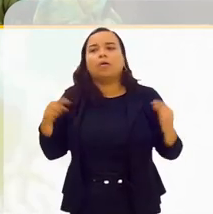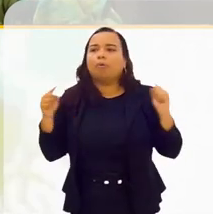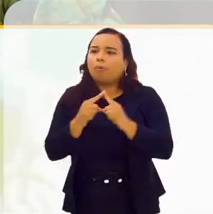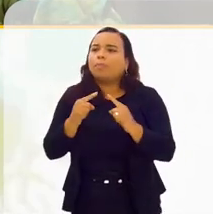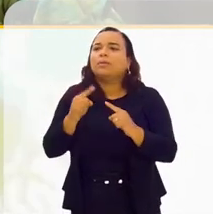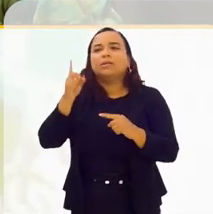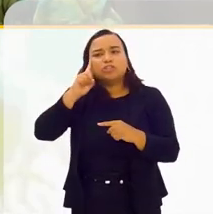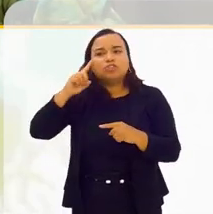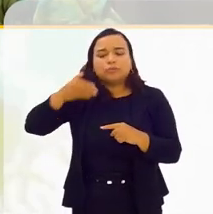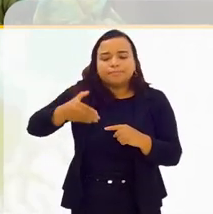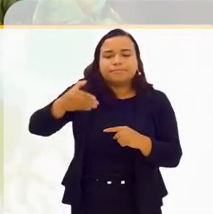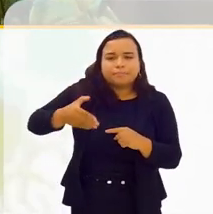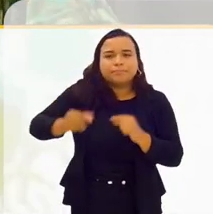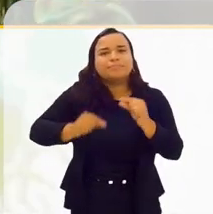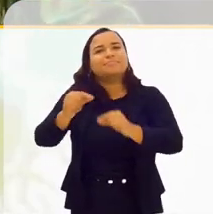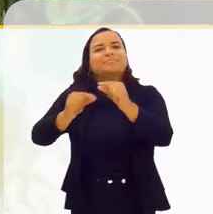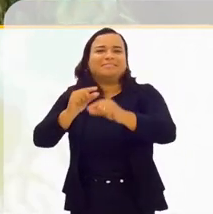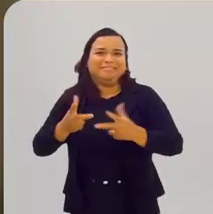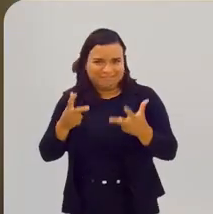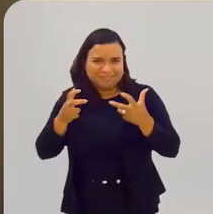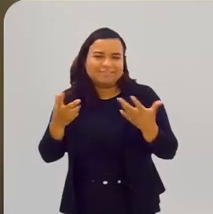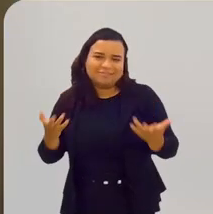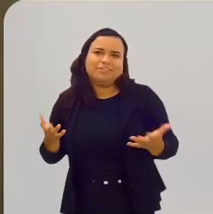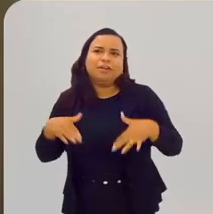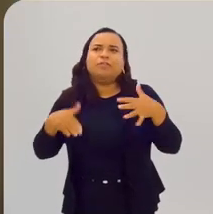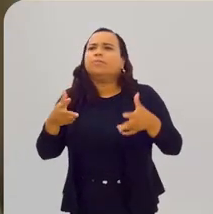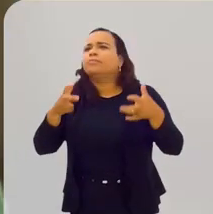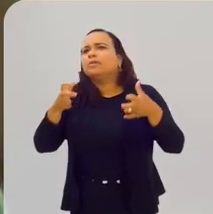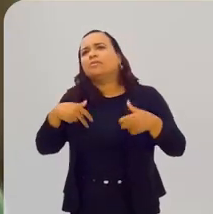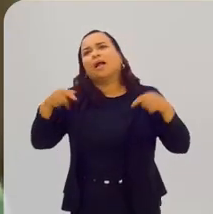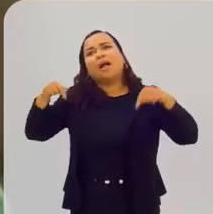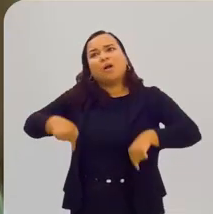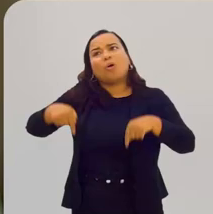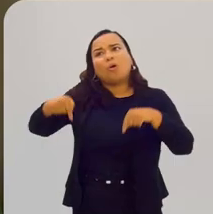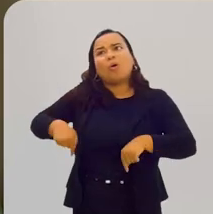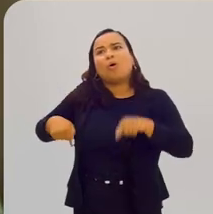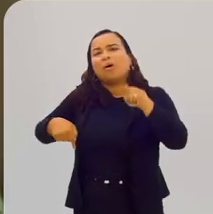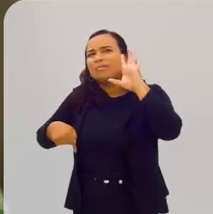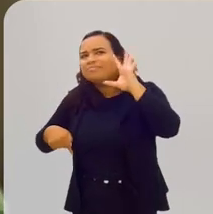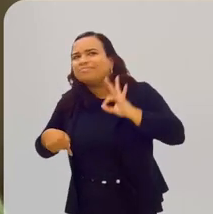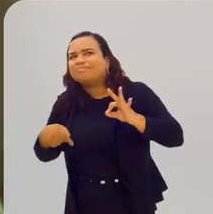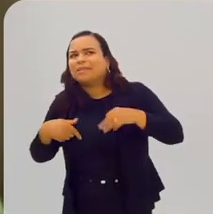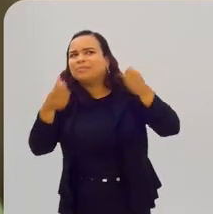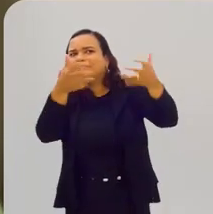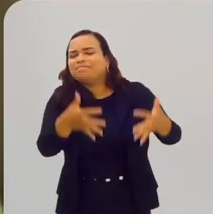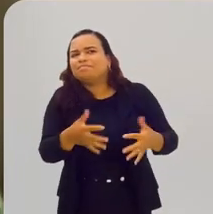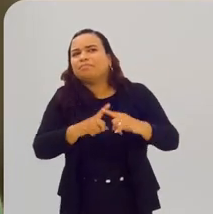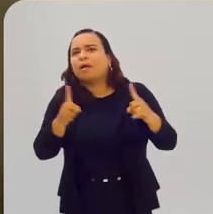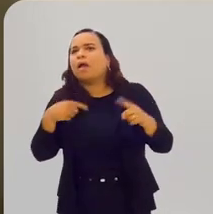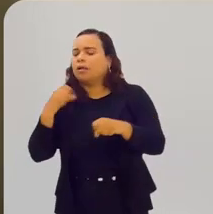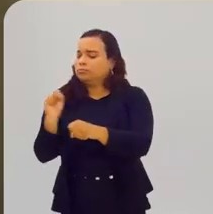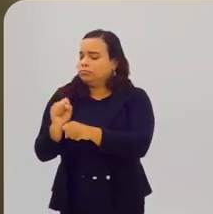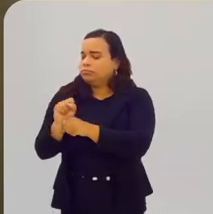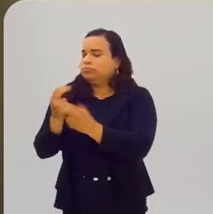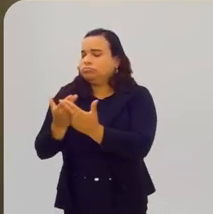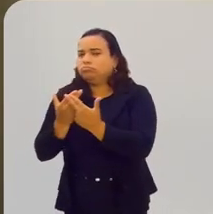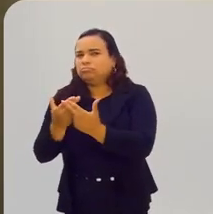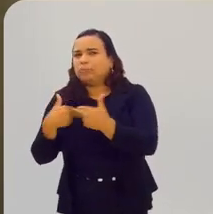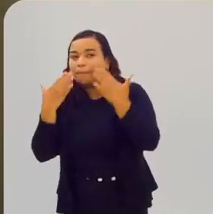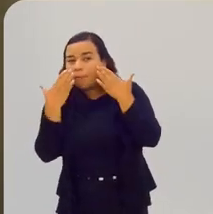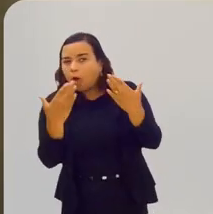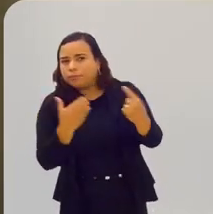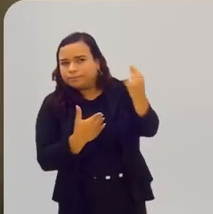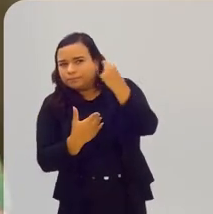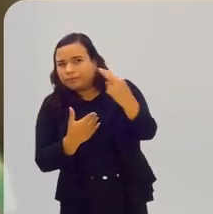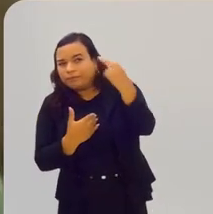é um dia de cada vez sabe você percebeu olha agora Talvez a Daniela não tenha entendido mas eu agindo aqui